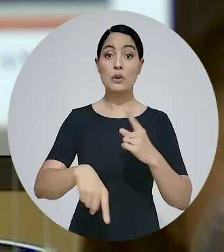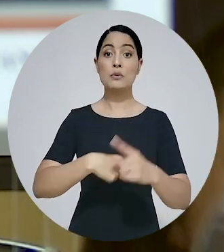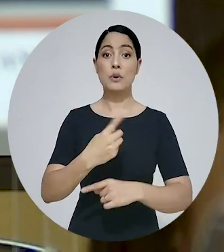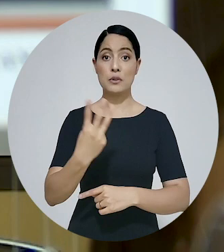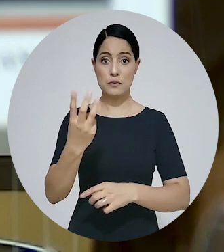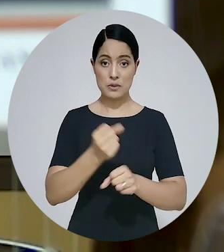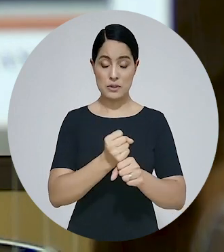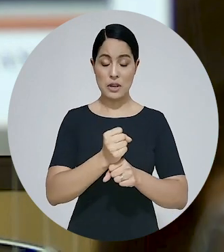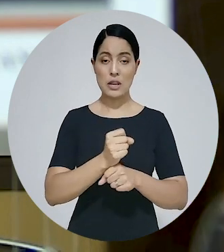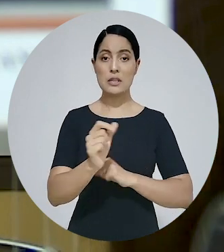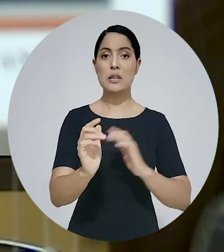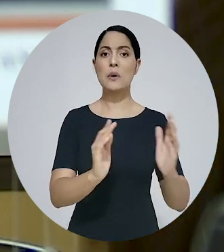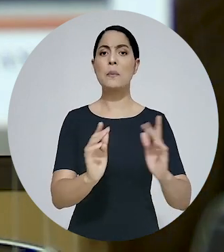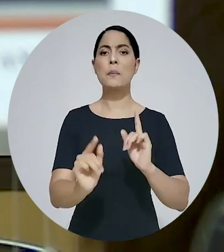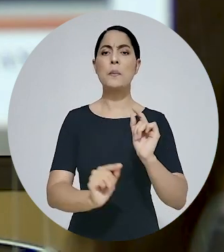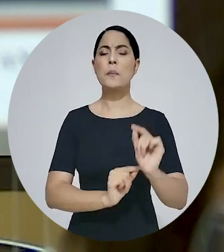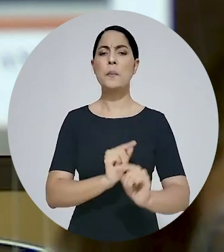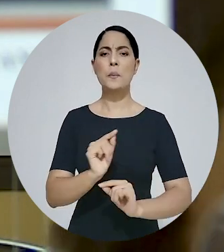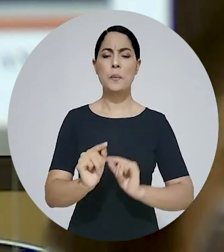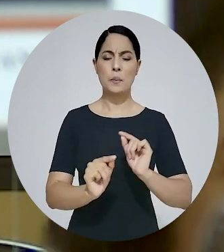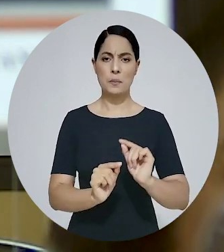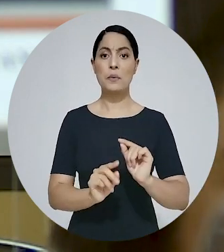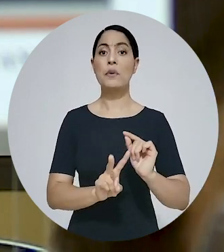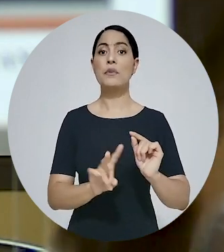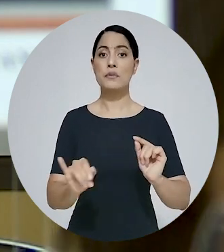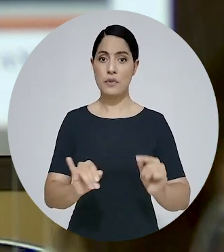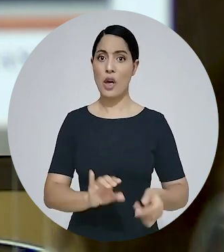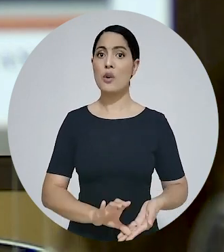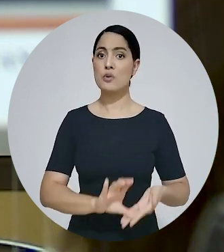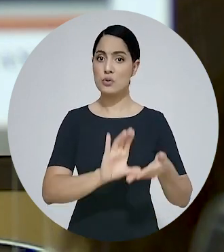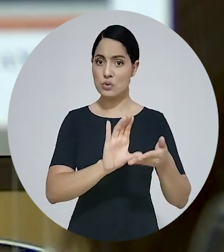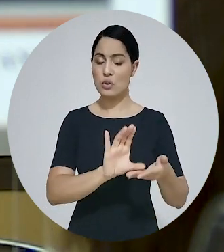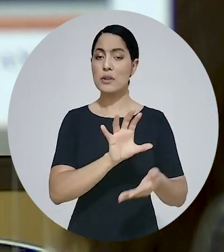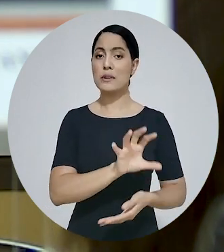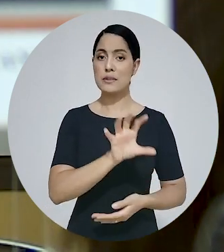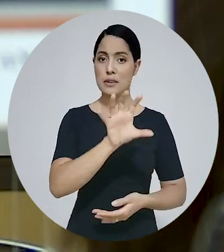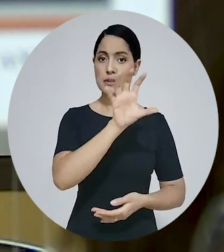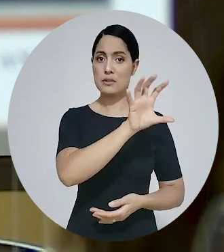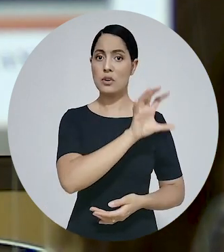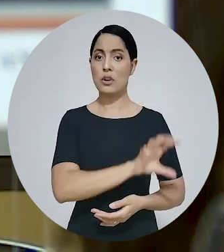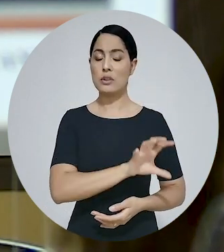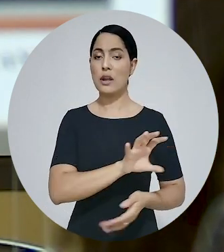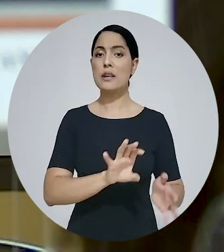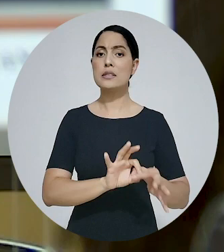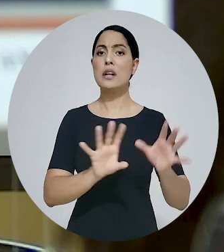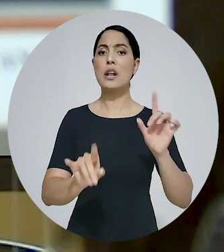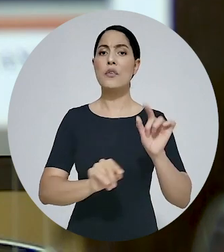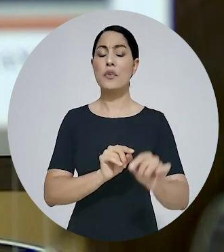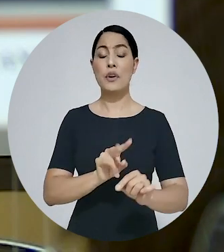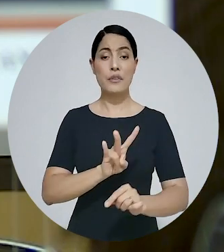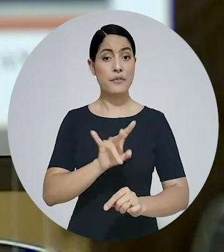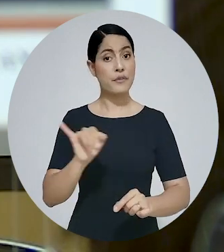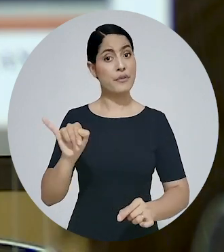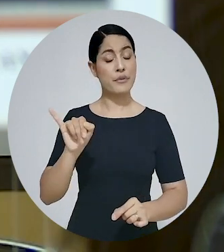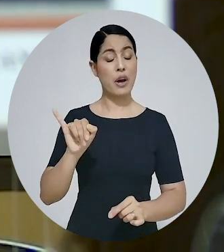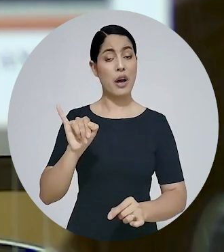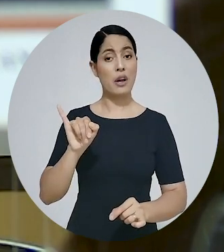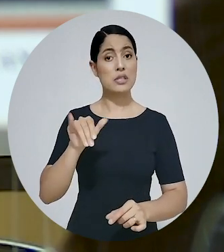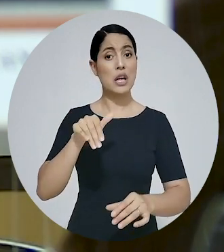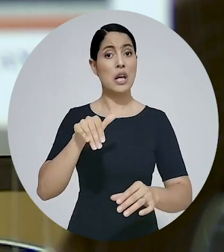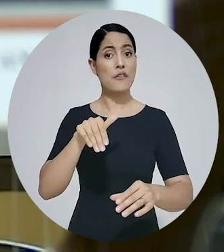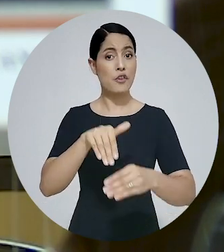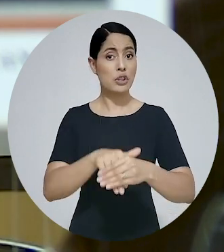do próximo triênio, será facultado às seccionais, aos conselhos seccionais, a escolha se a